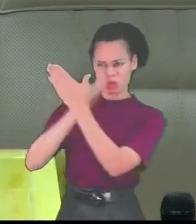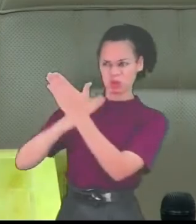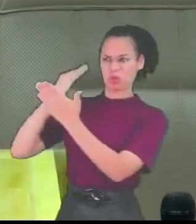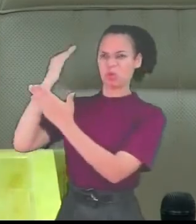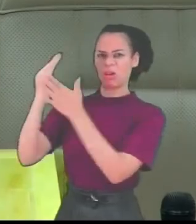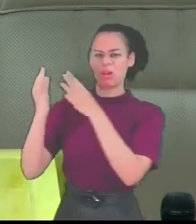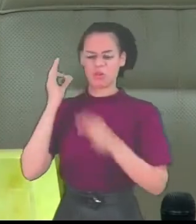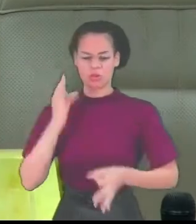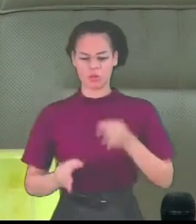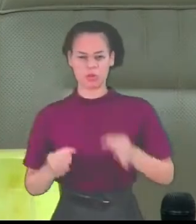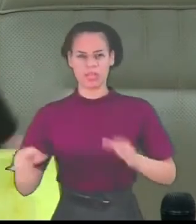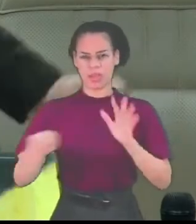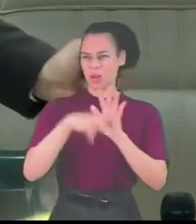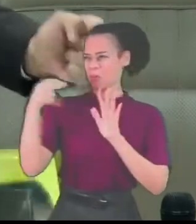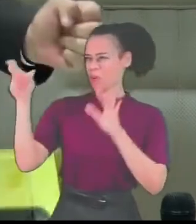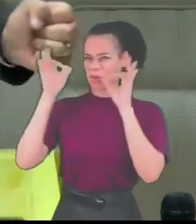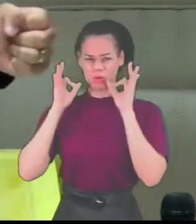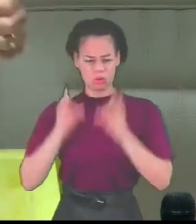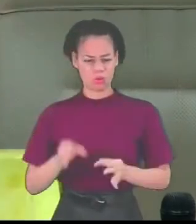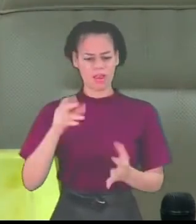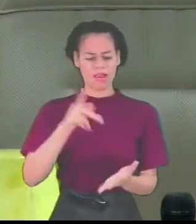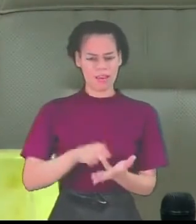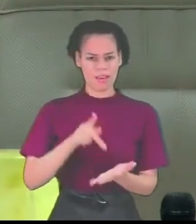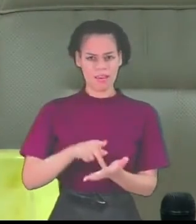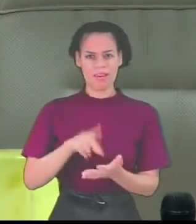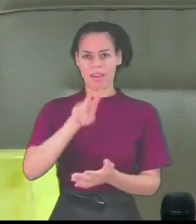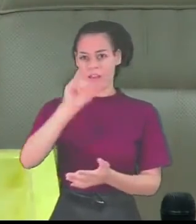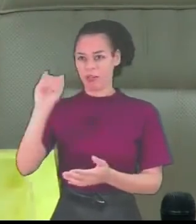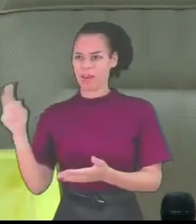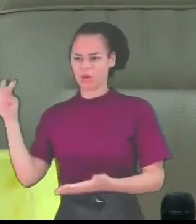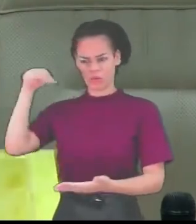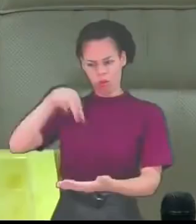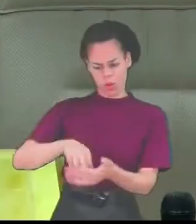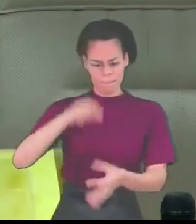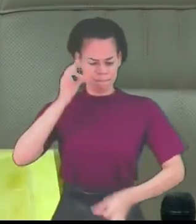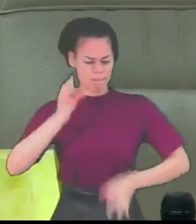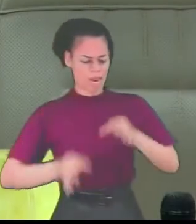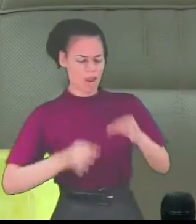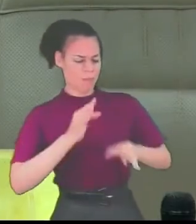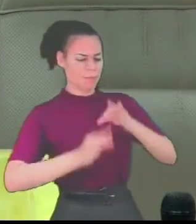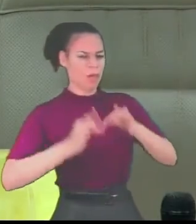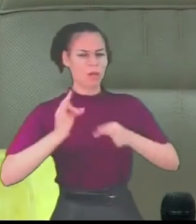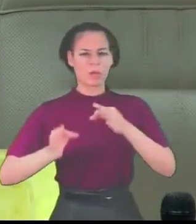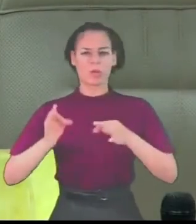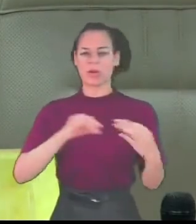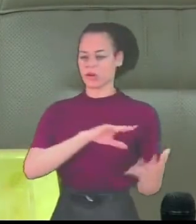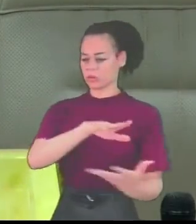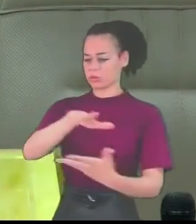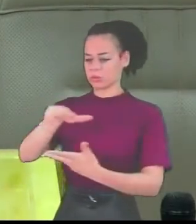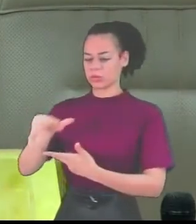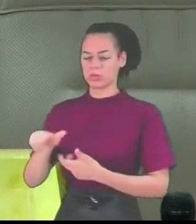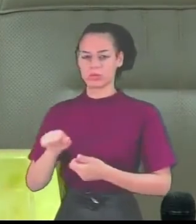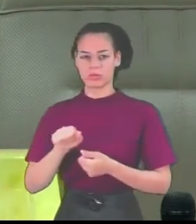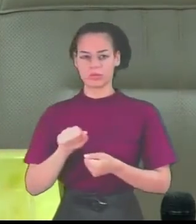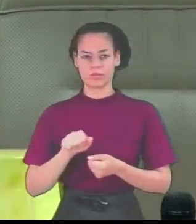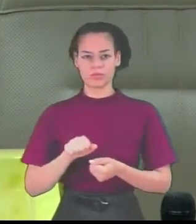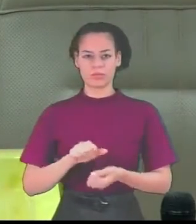Jesus em verdade será para julgar este mundo glória Jesus